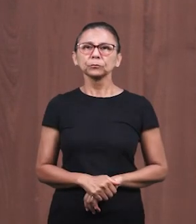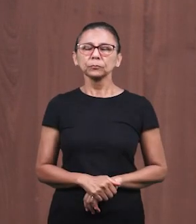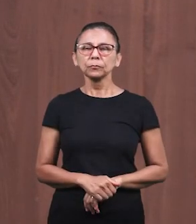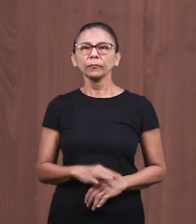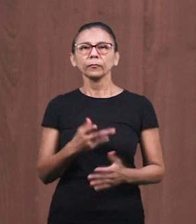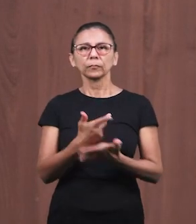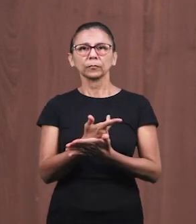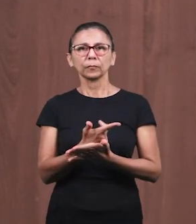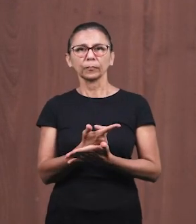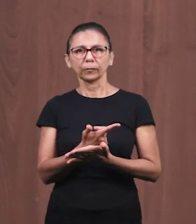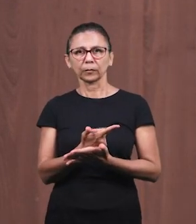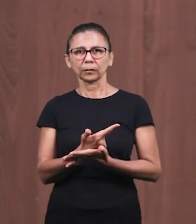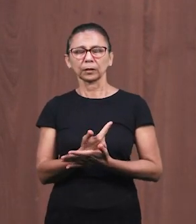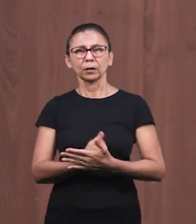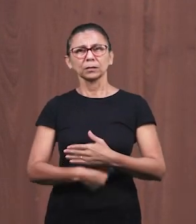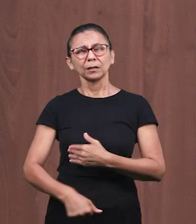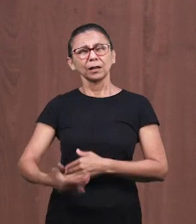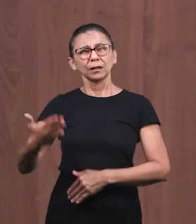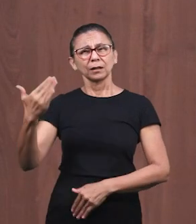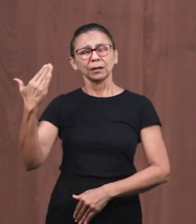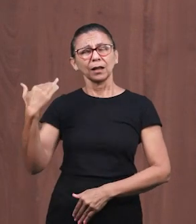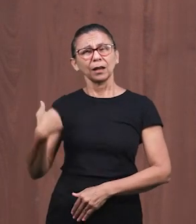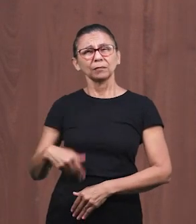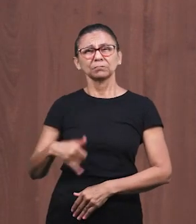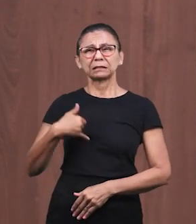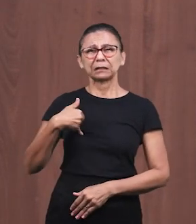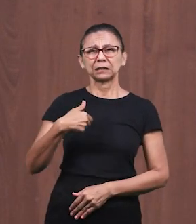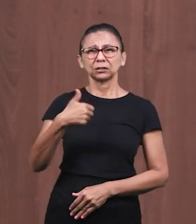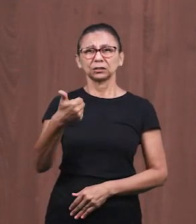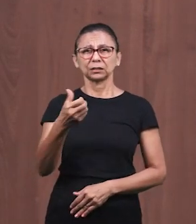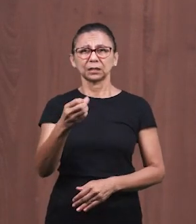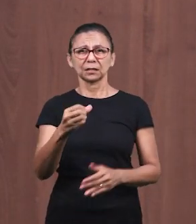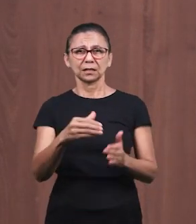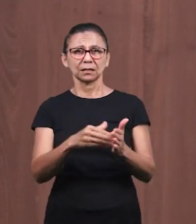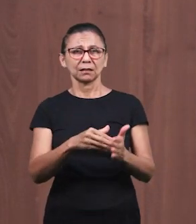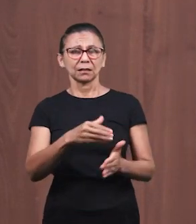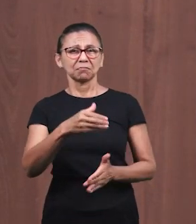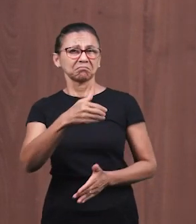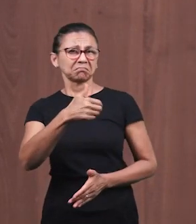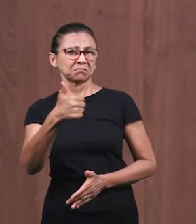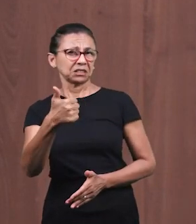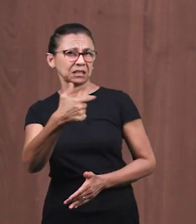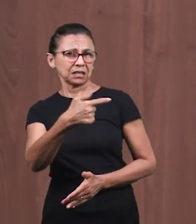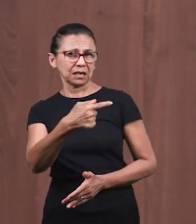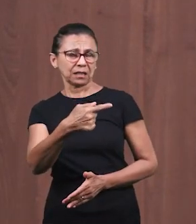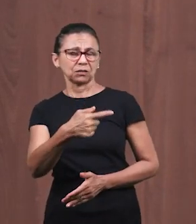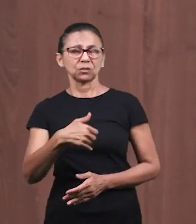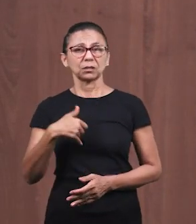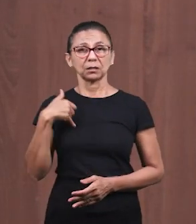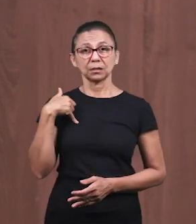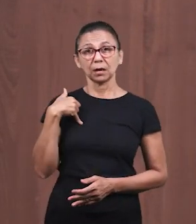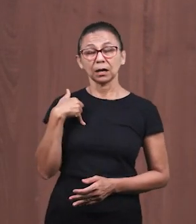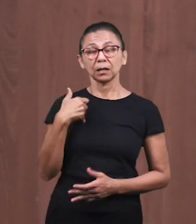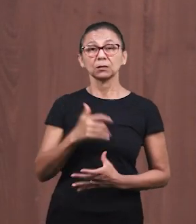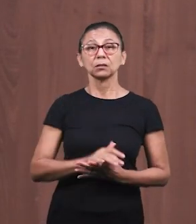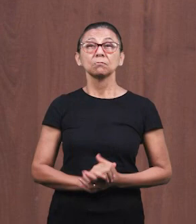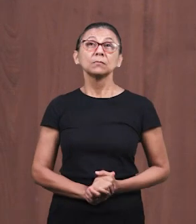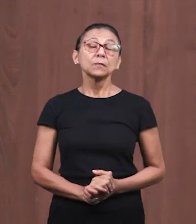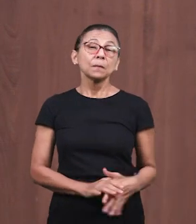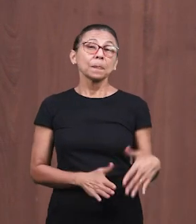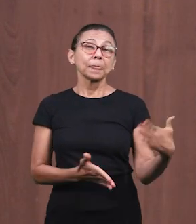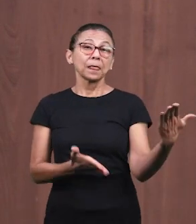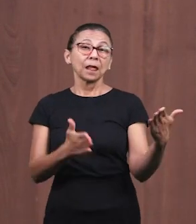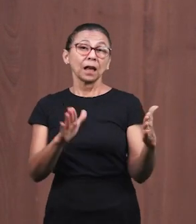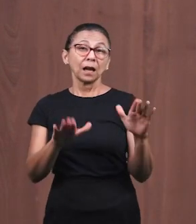é realizada no início da nossa juventude, entre os 16 e 17 anos. Muitas vezes, os